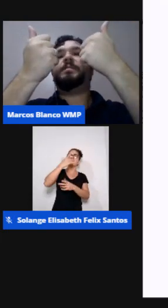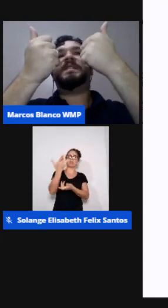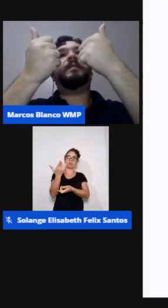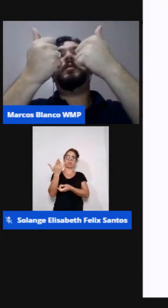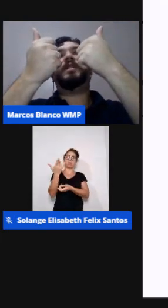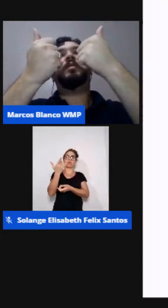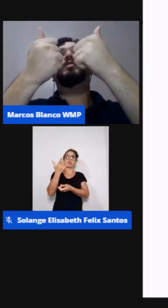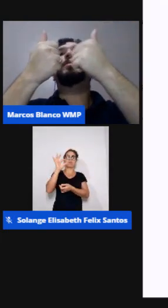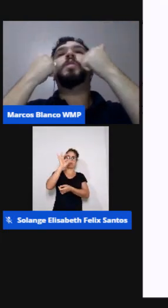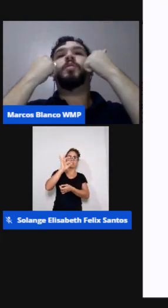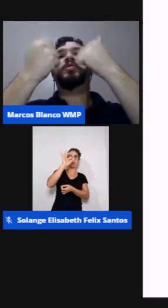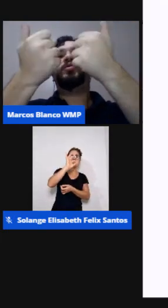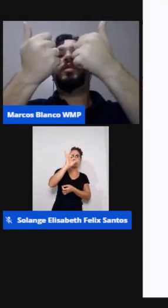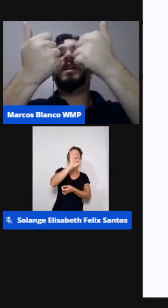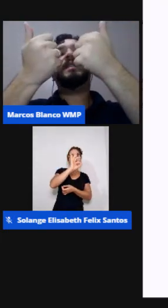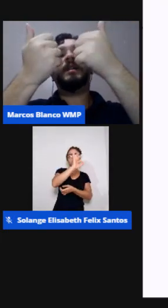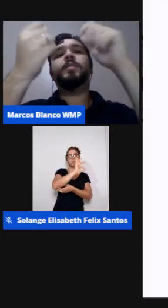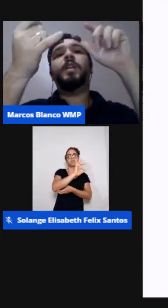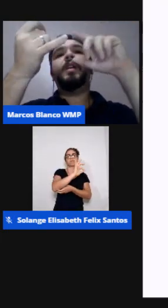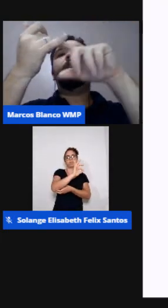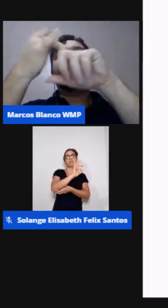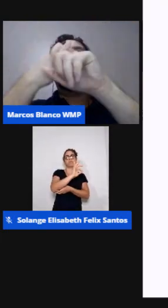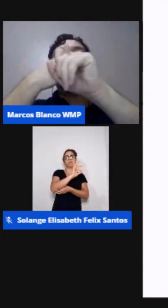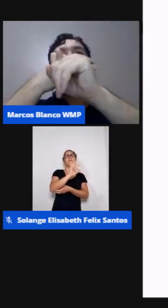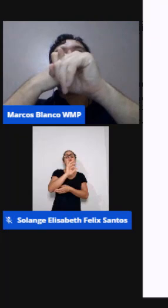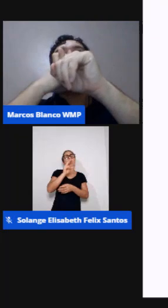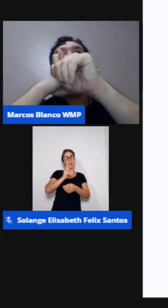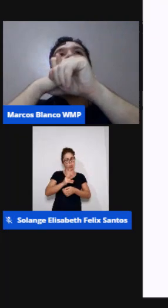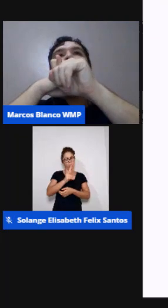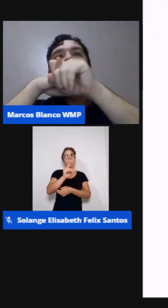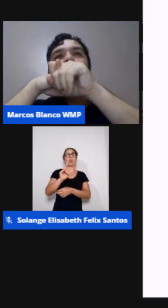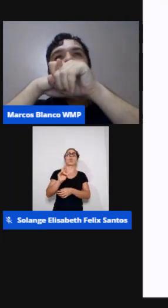você não tem como saber se é o Volbito ou não. Continua matando.